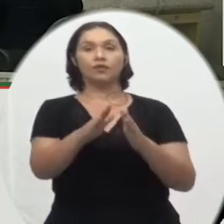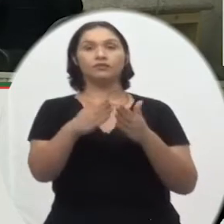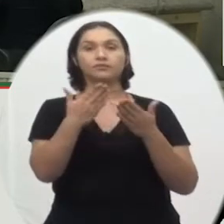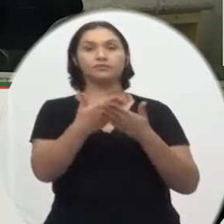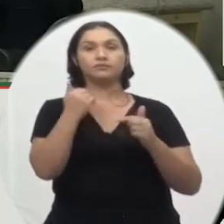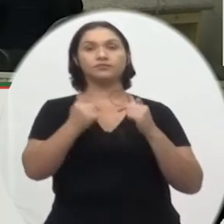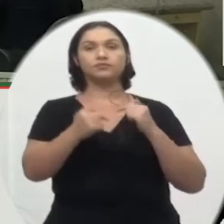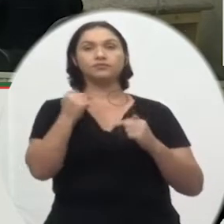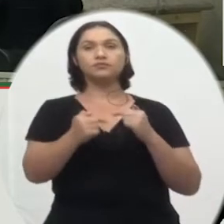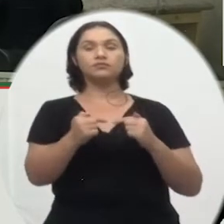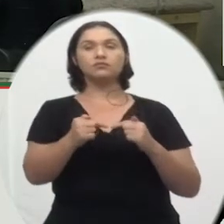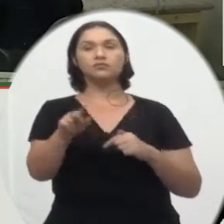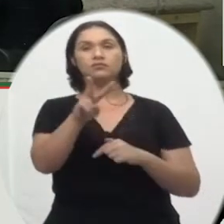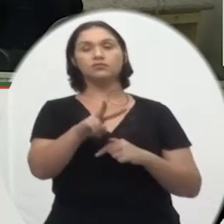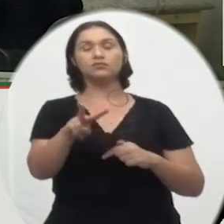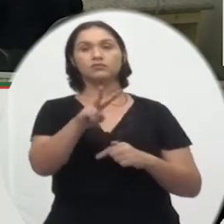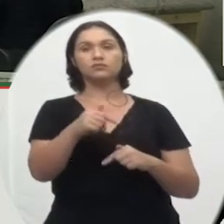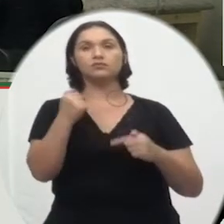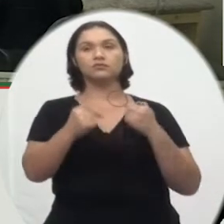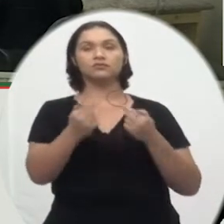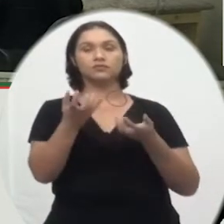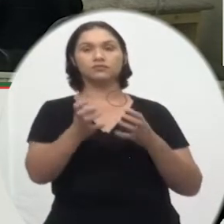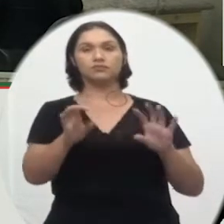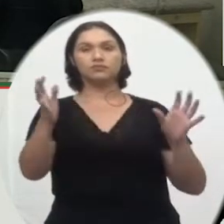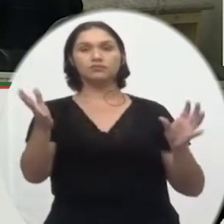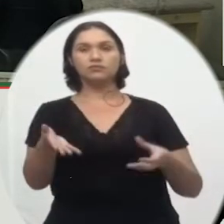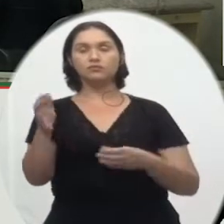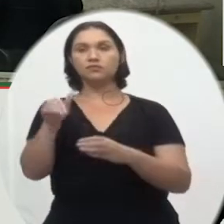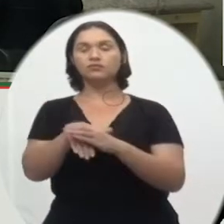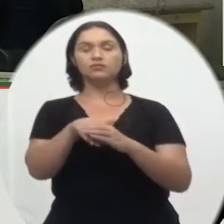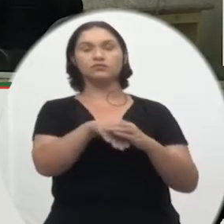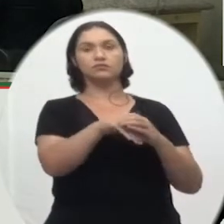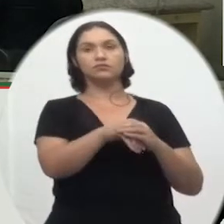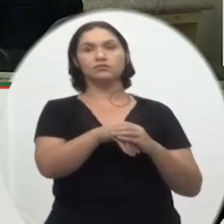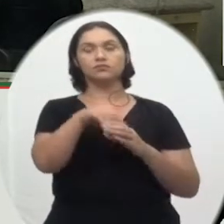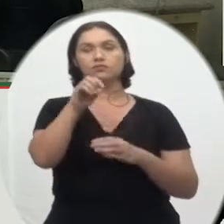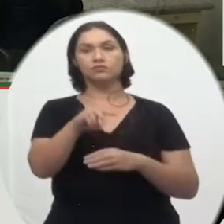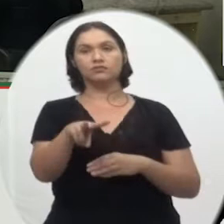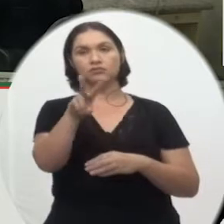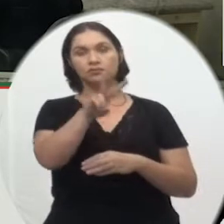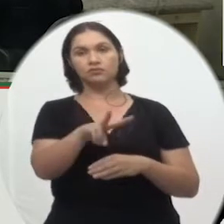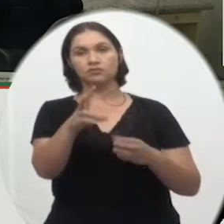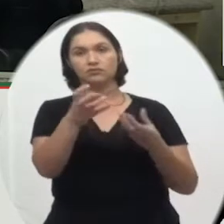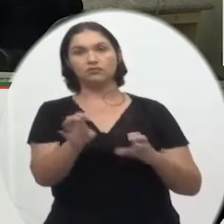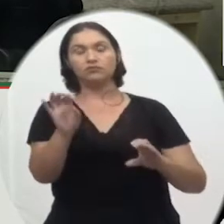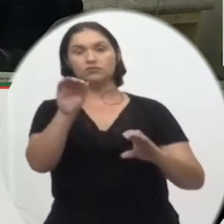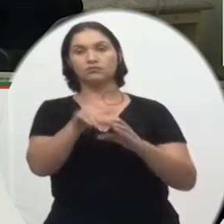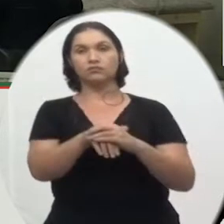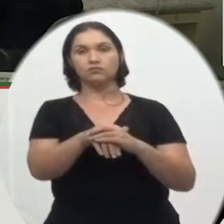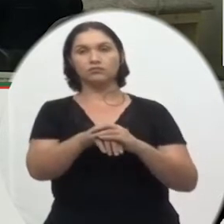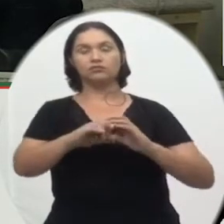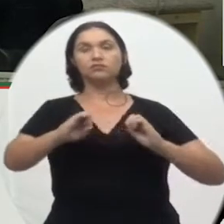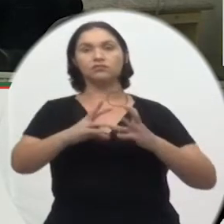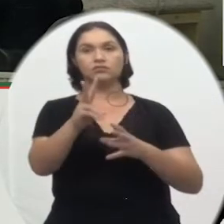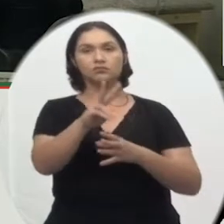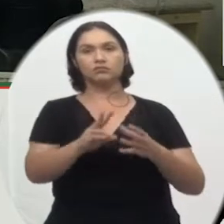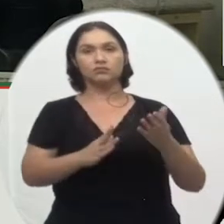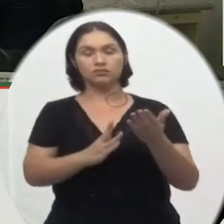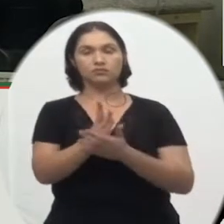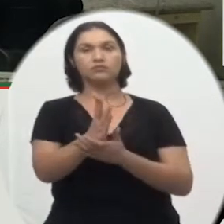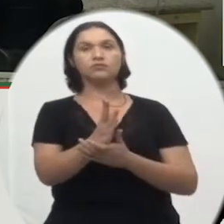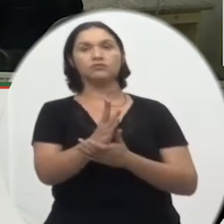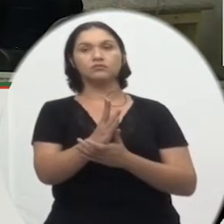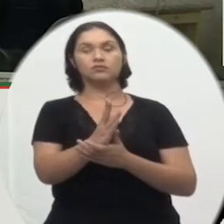está em discussão. Não havendo quem queira discutir, está em votação. Os favoráveis permaneçam como estão. Os contrários se